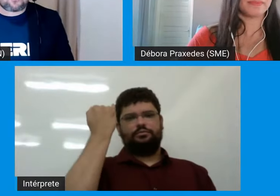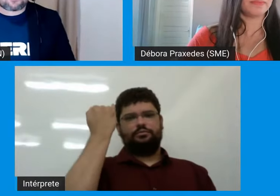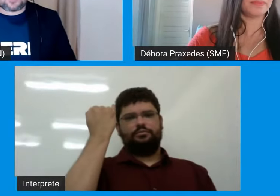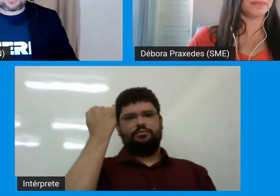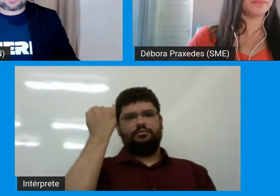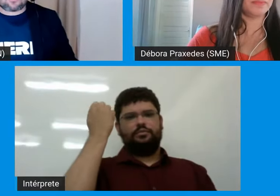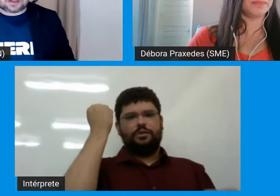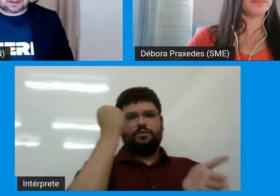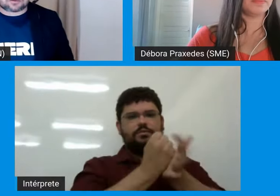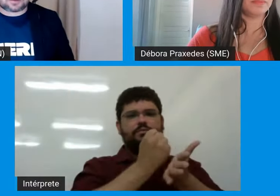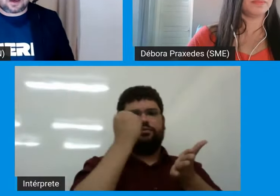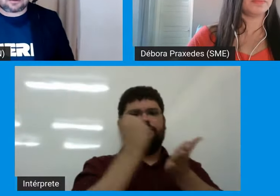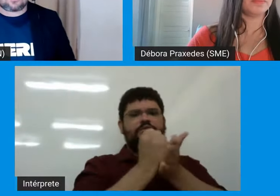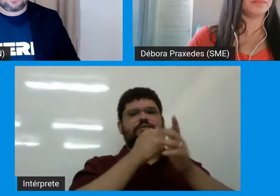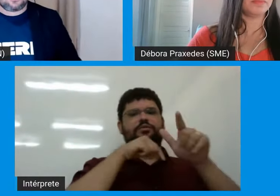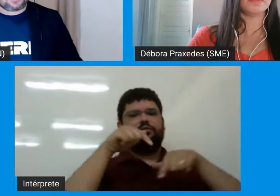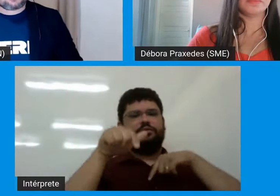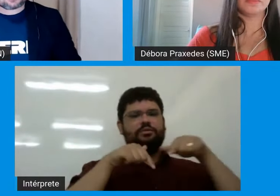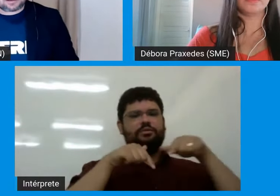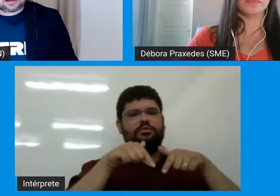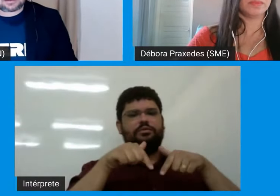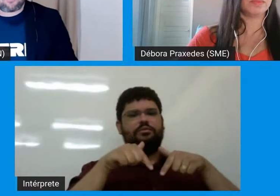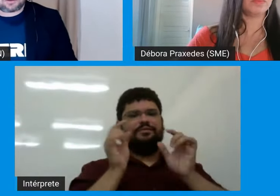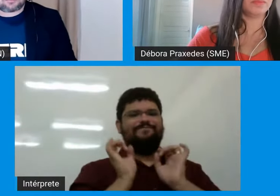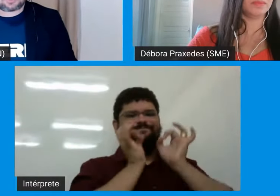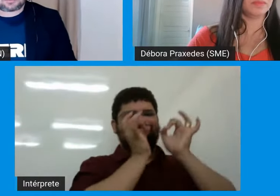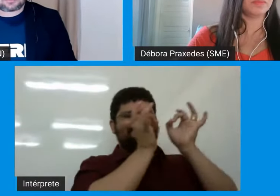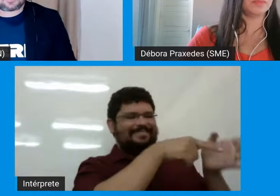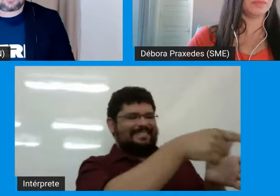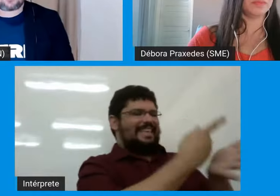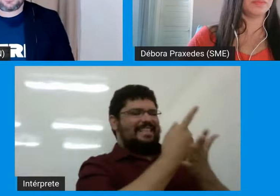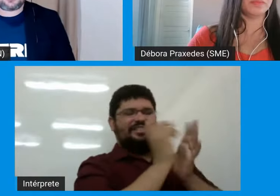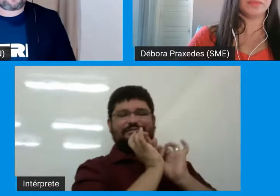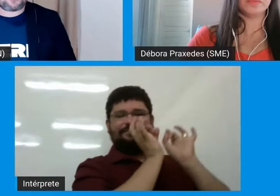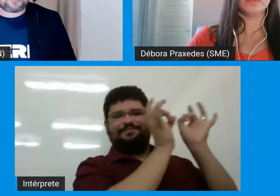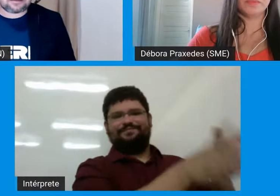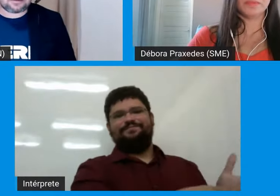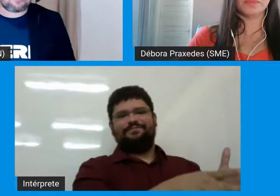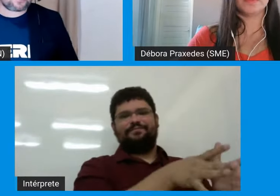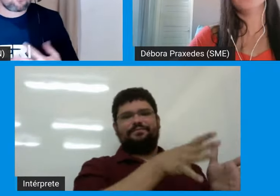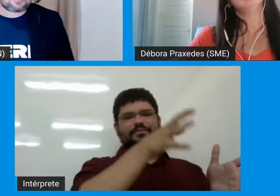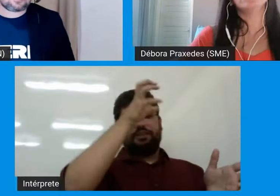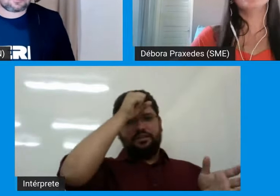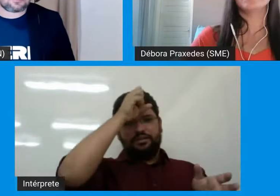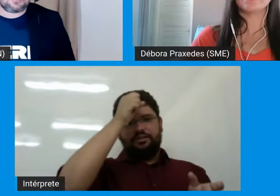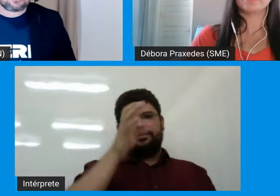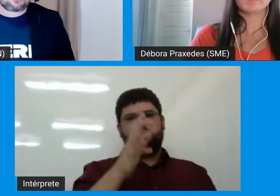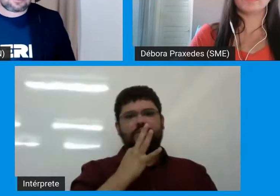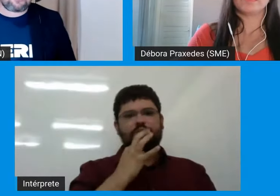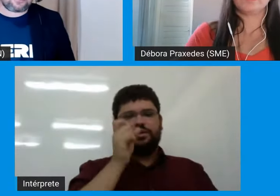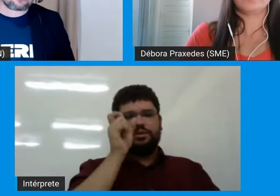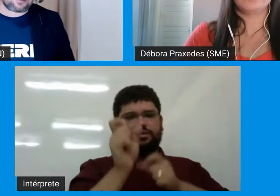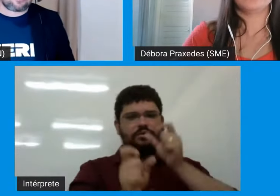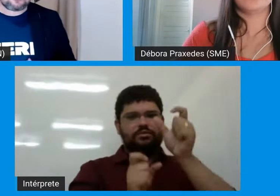que está dando certo, para descartar o que não está dando certo e para aprender, para conhecer. Se você me perguntar,